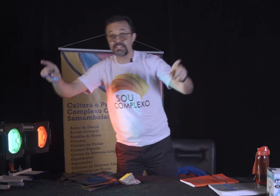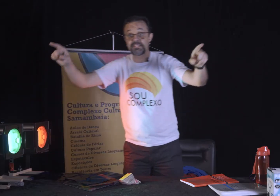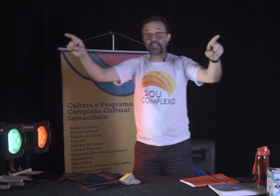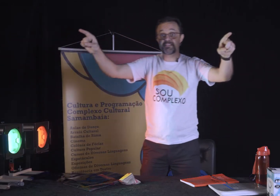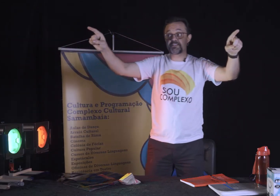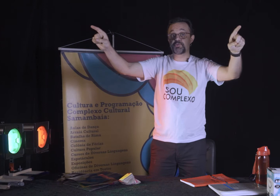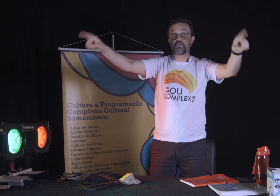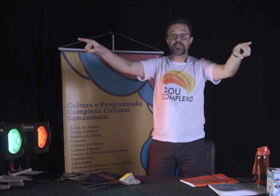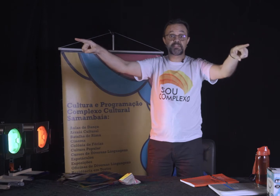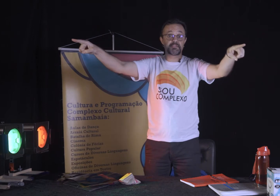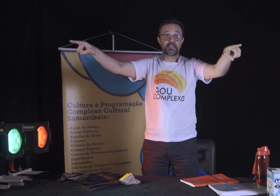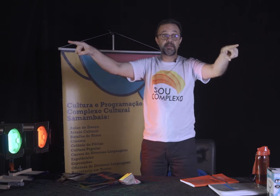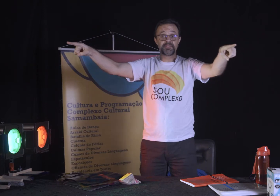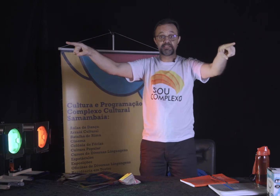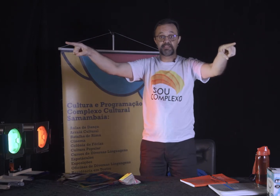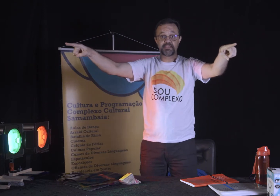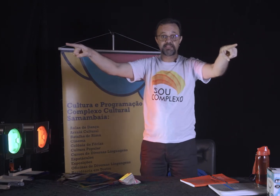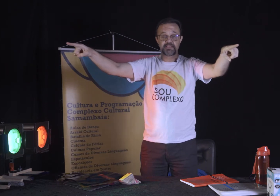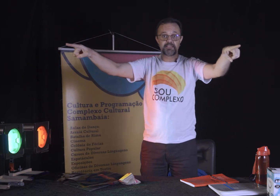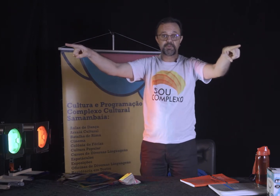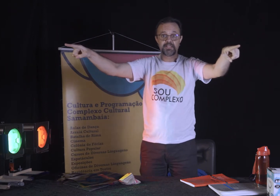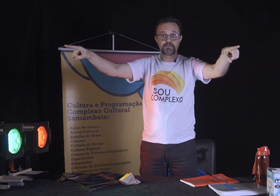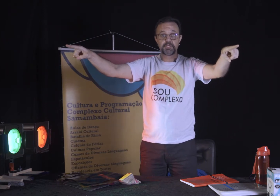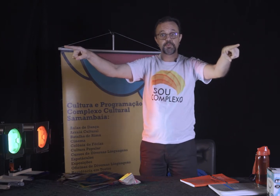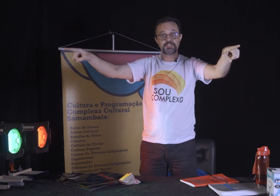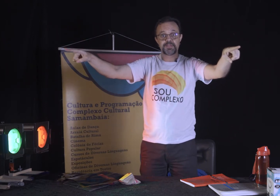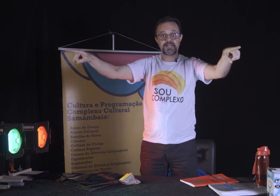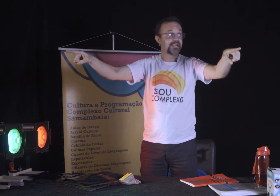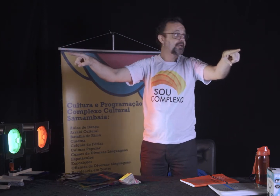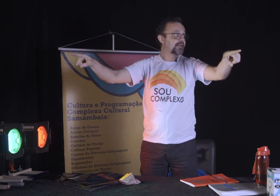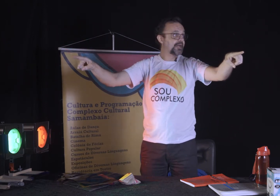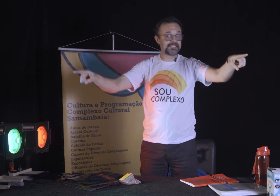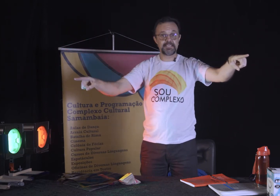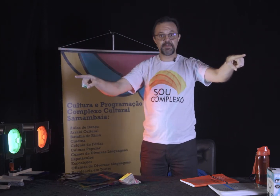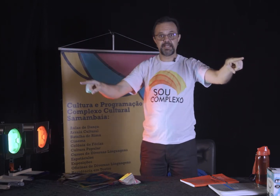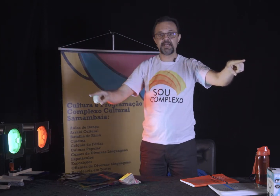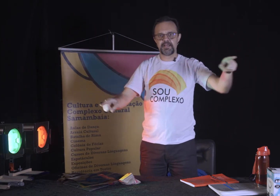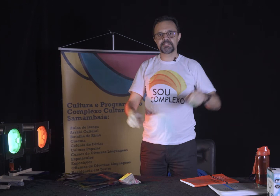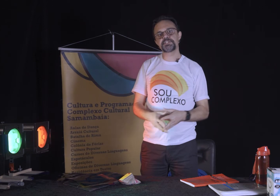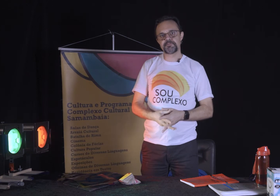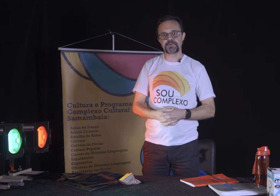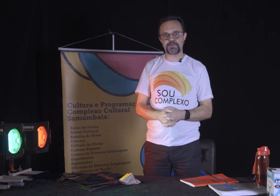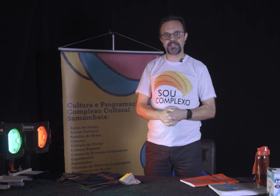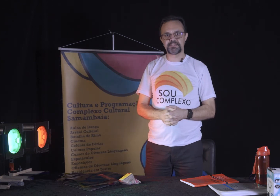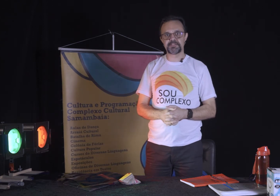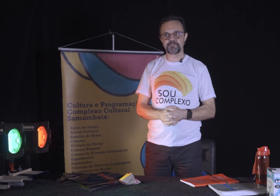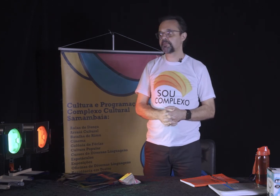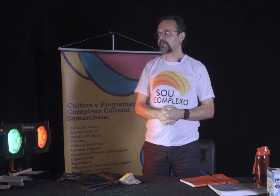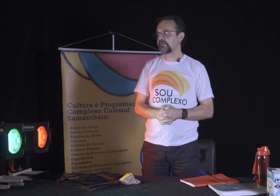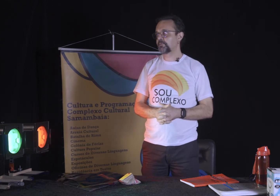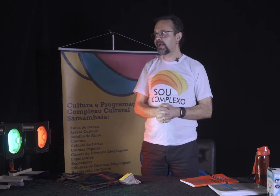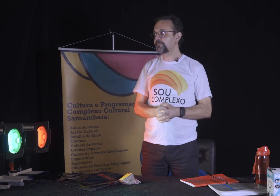Mas a gente ainda tem essas 2 lâmpadas acesas aqui do lado e eu vou pedir para apagar. Assim que apagar, a gente vai ver o que